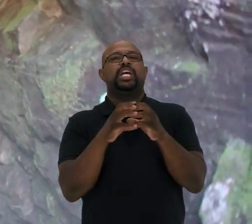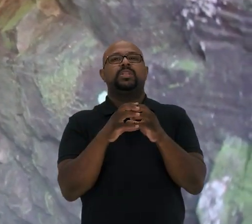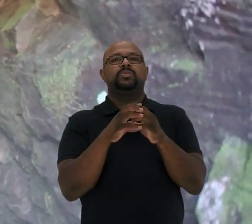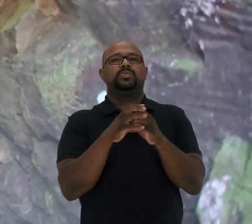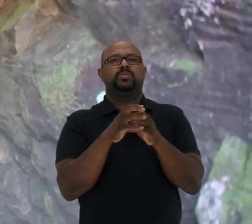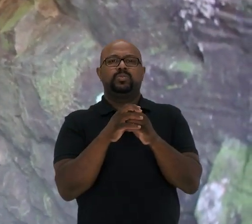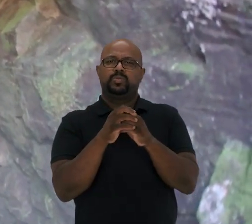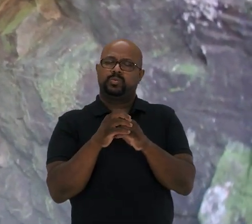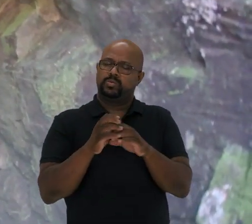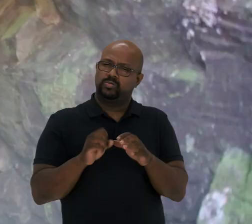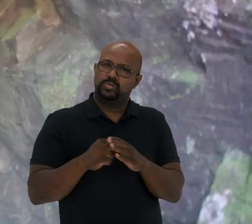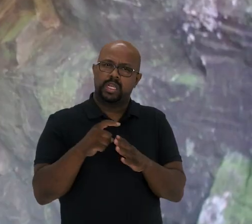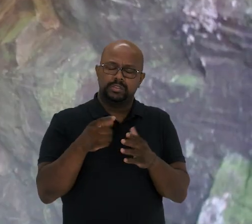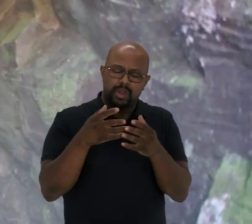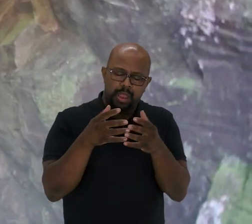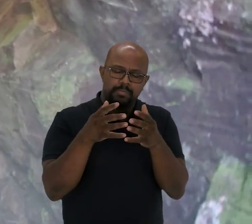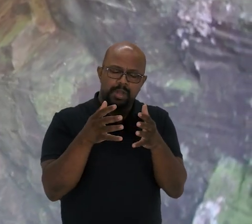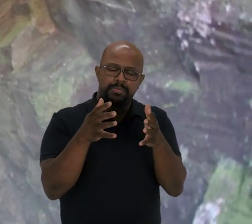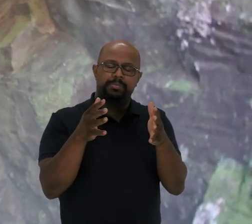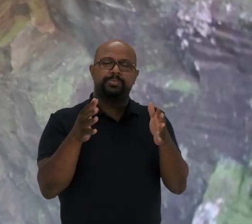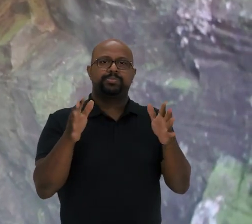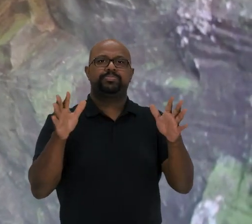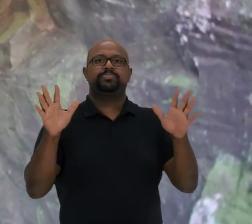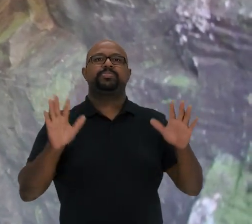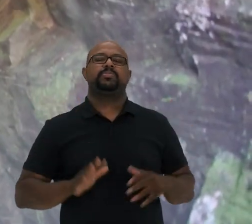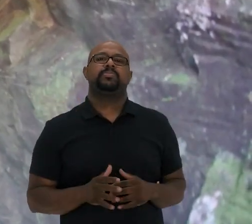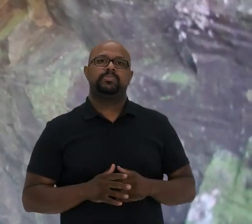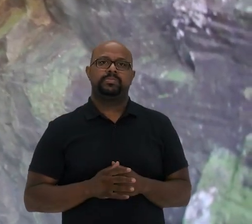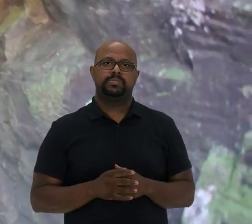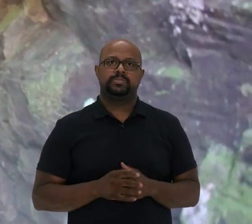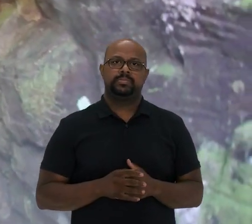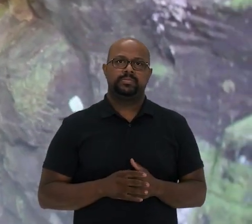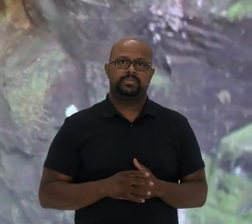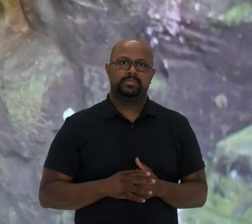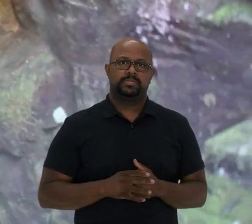fechado. Aí a gente foi abrindo, né? Então,